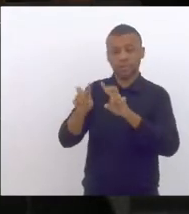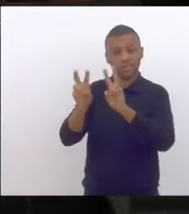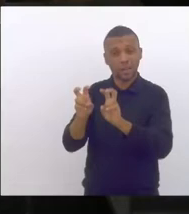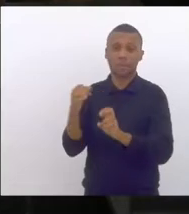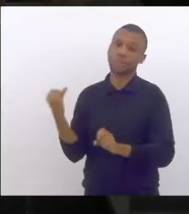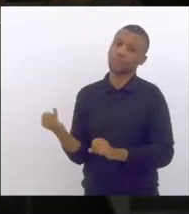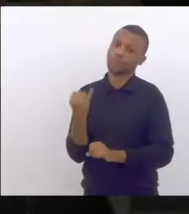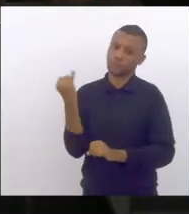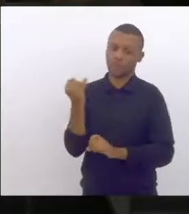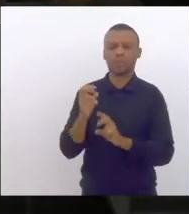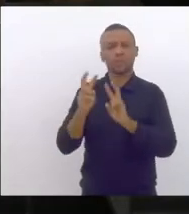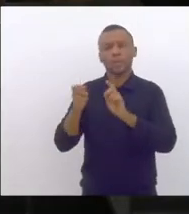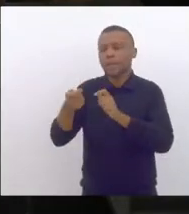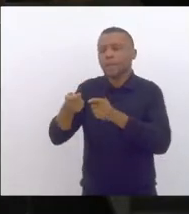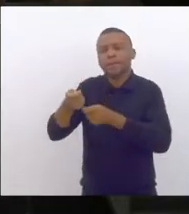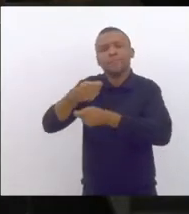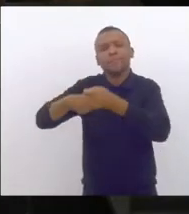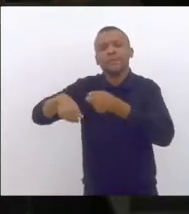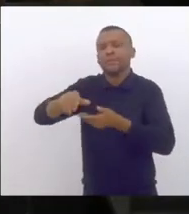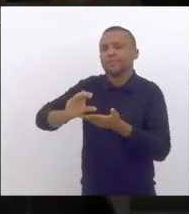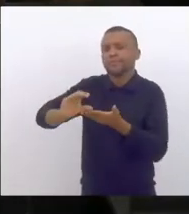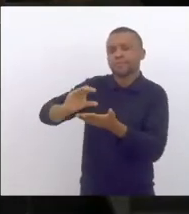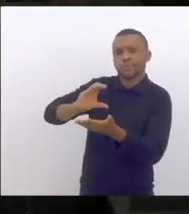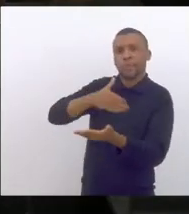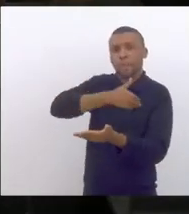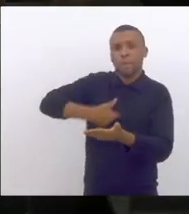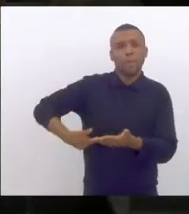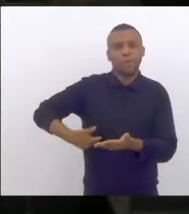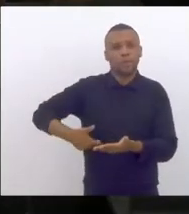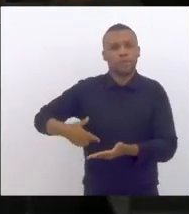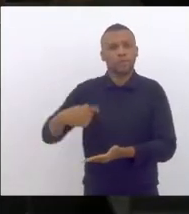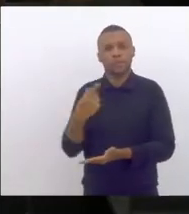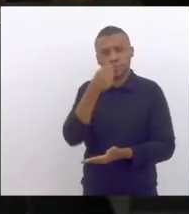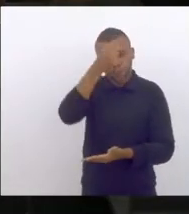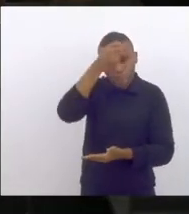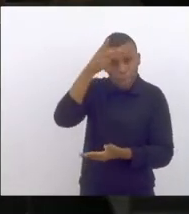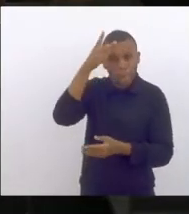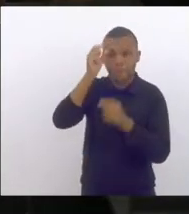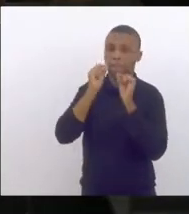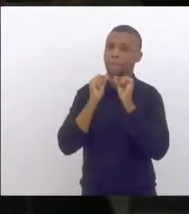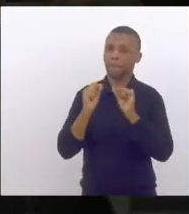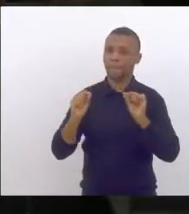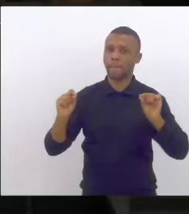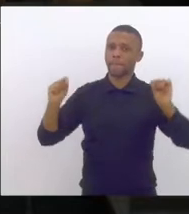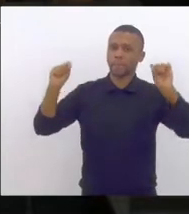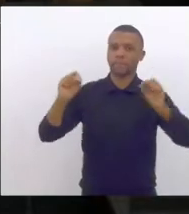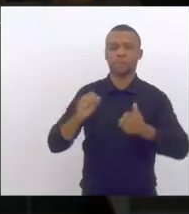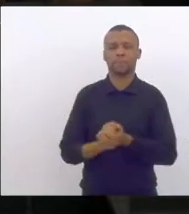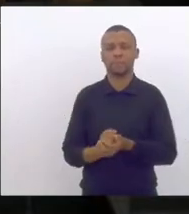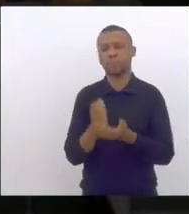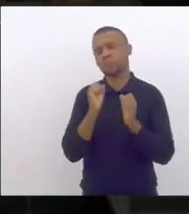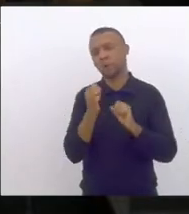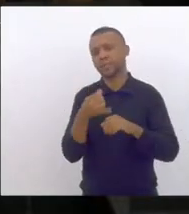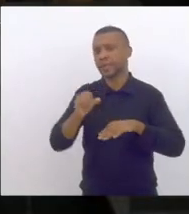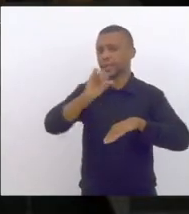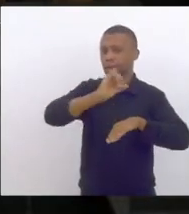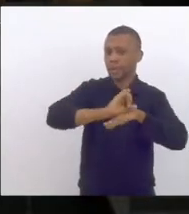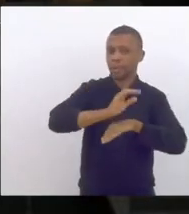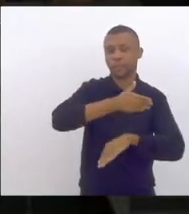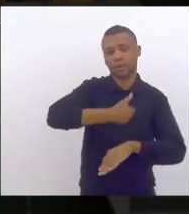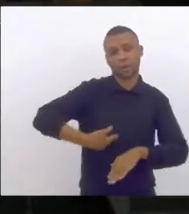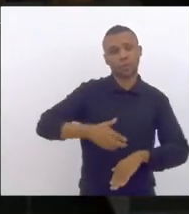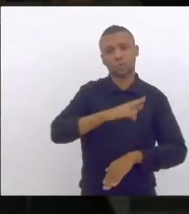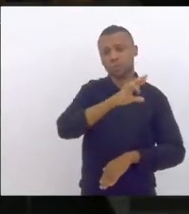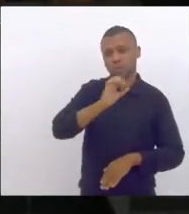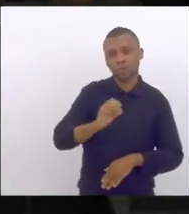tem uma das Finanças Públicas dos nossos municípios que a seja da capital que é seja do